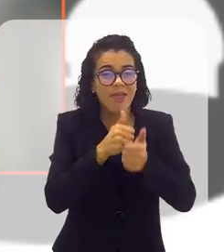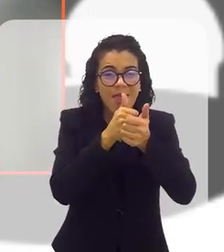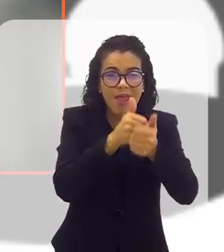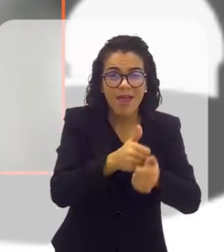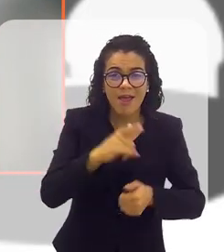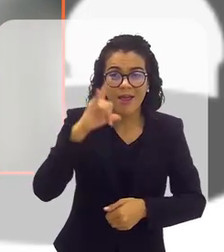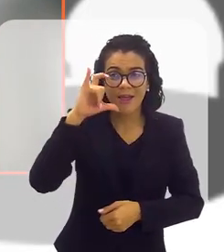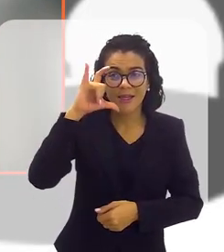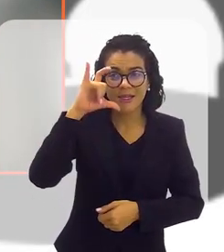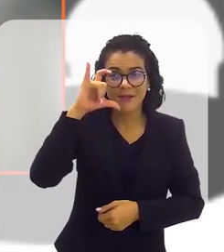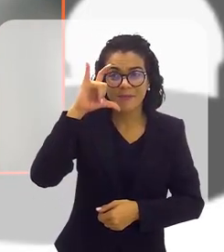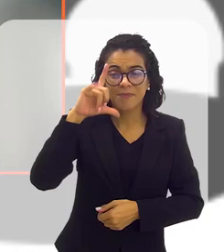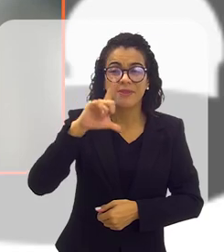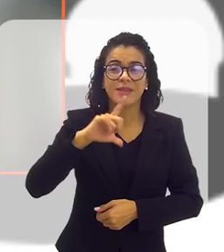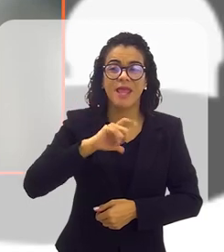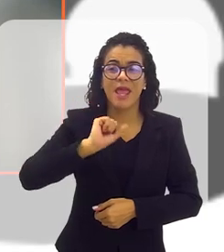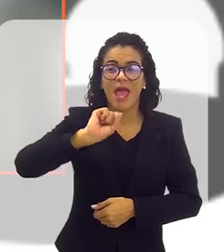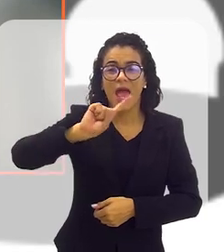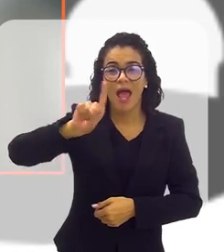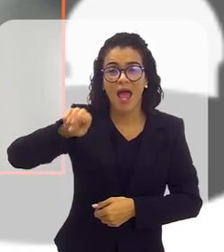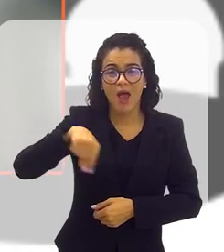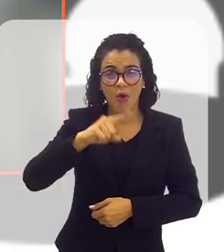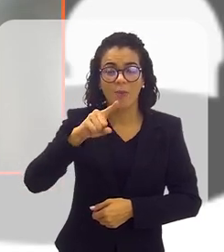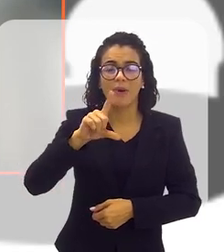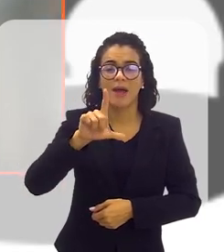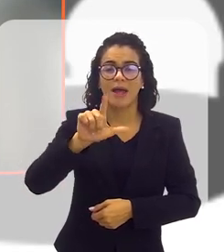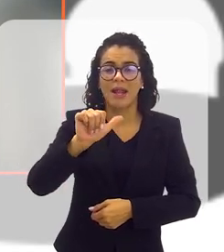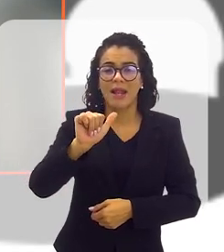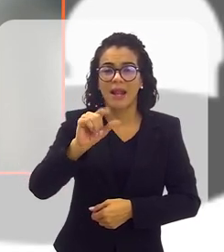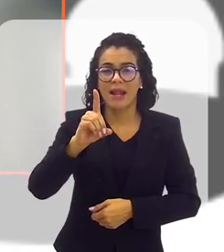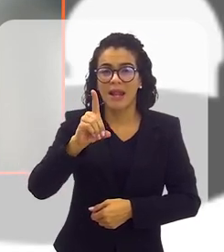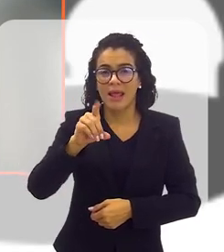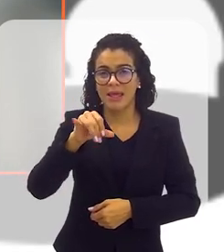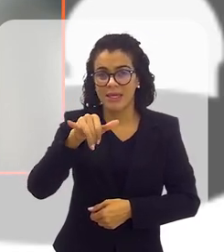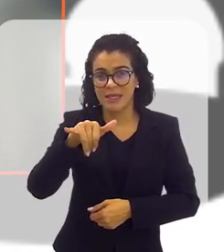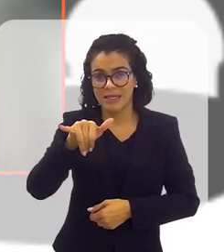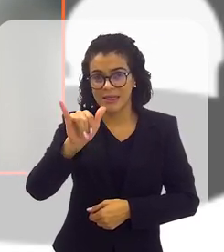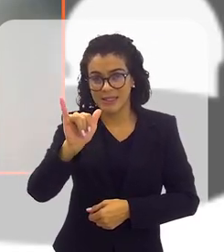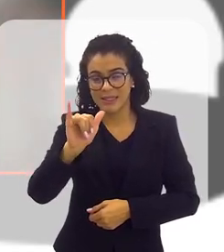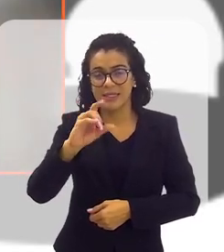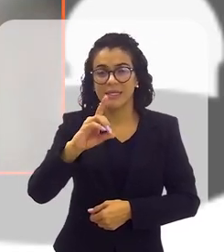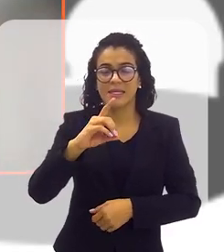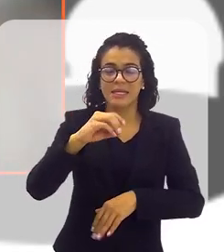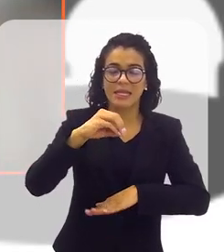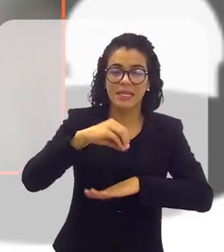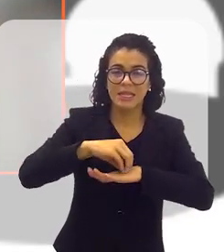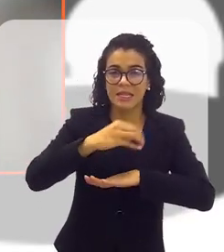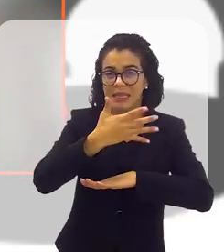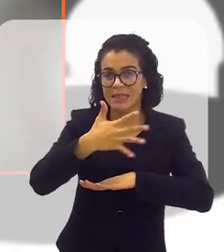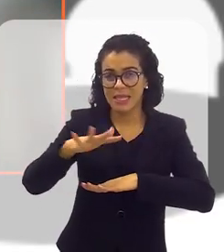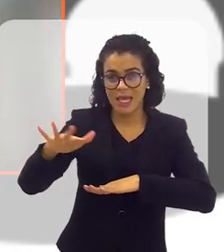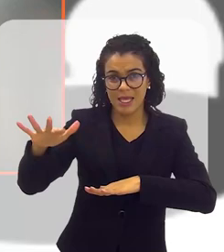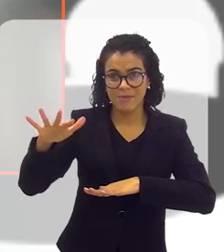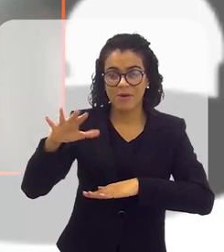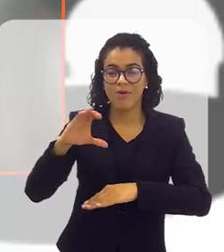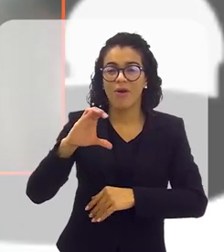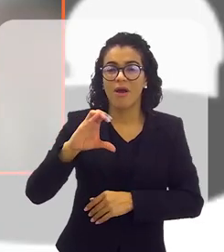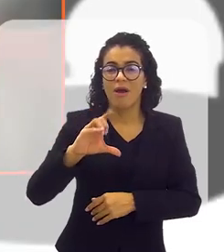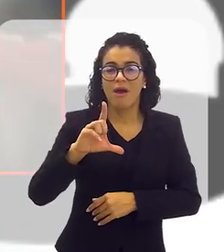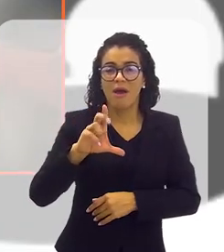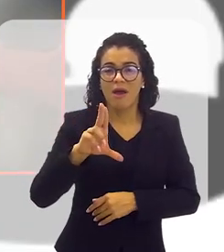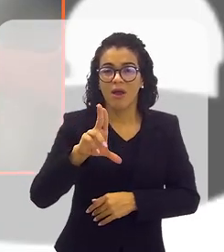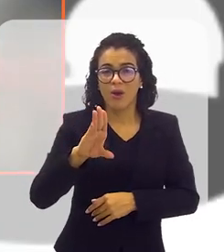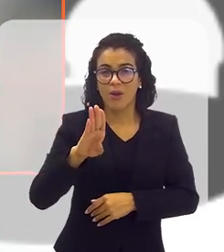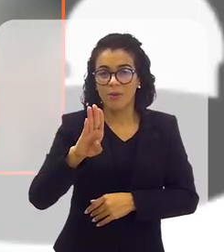vêm aí, acompanham pelo Instagram, nós temos aí o arroba Lady Diamond Club, e elas acompanham, eu recebo muitas